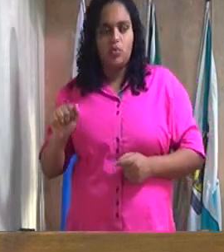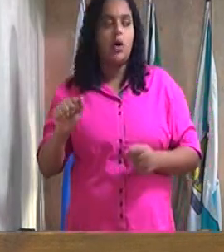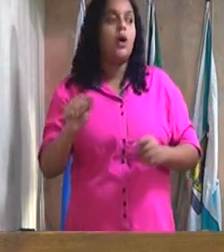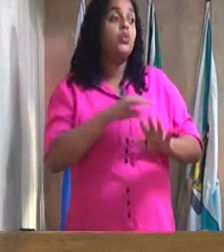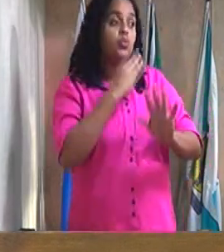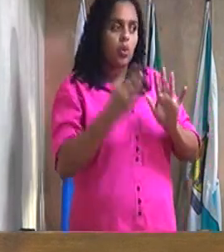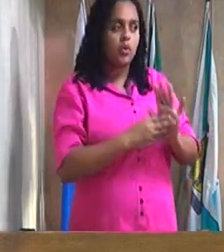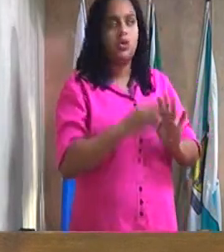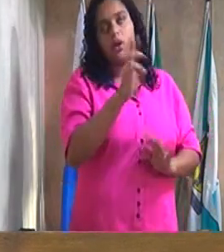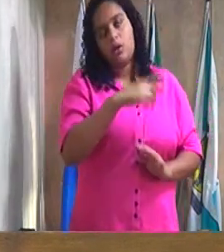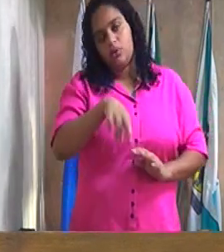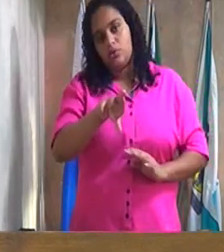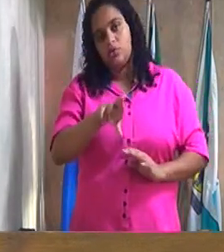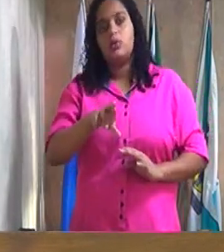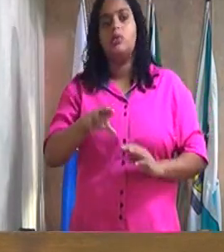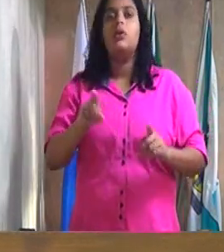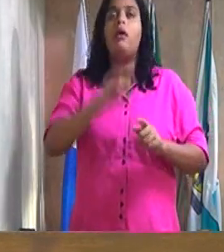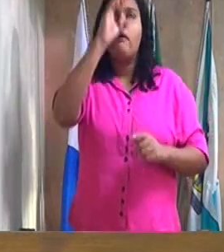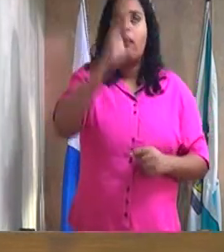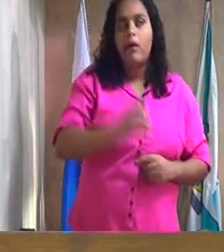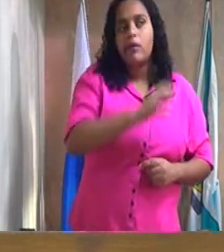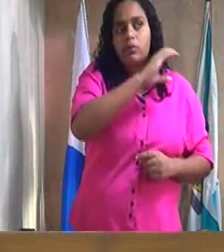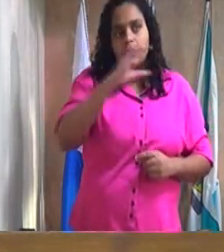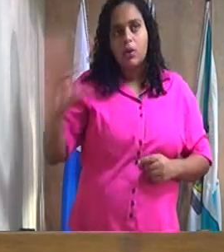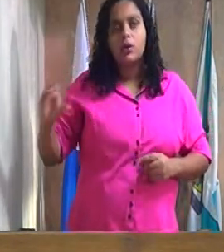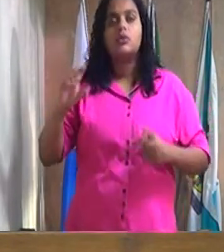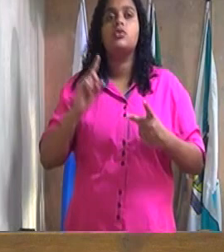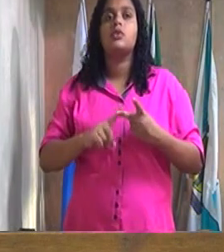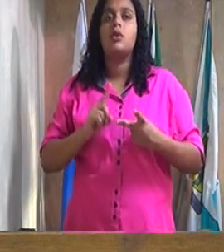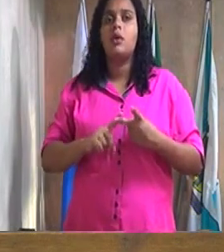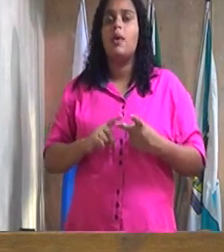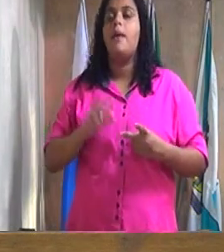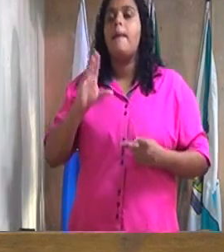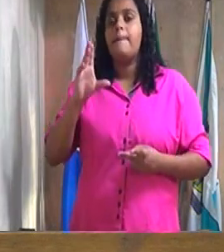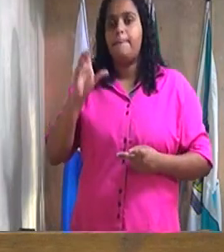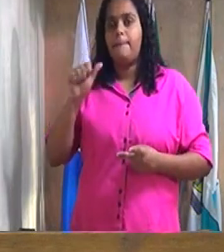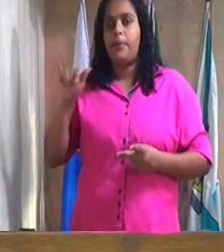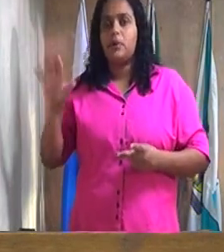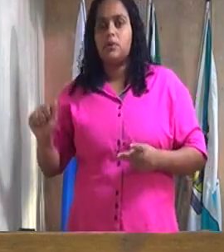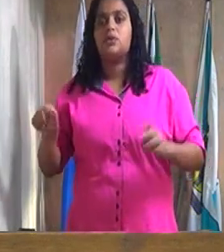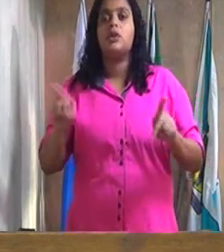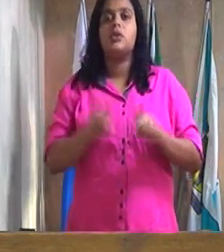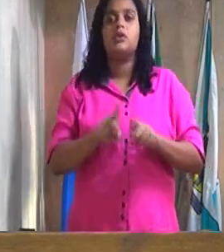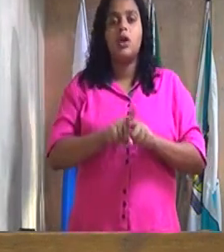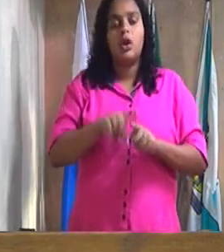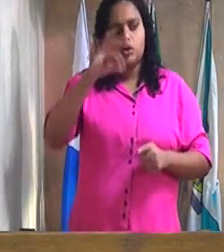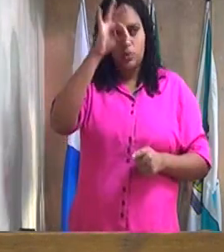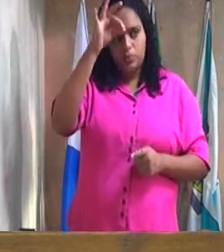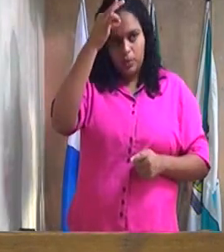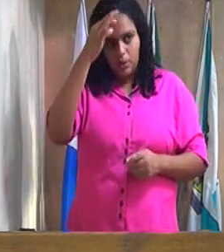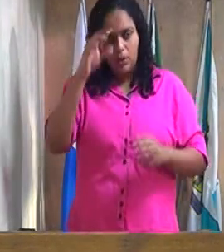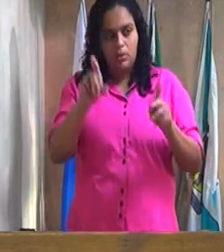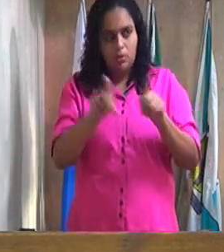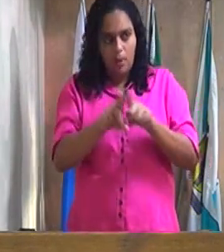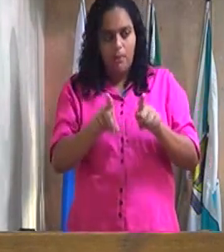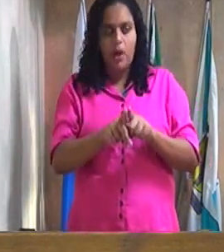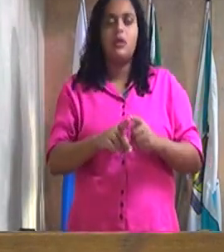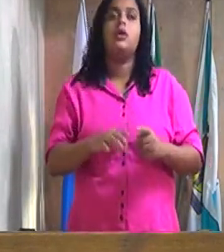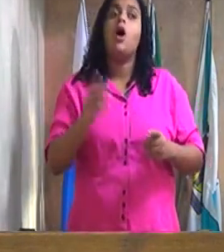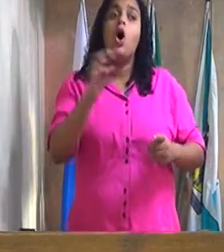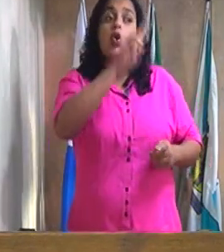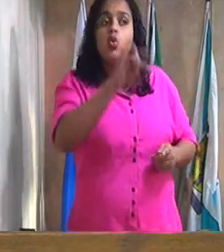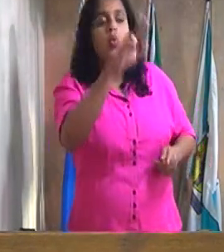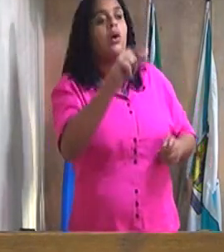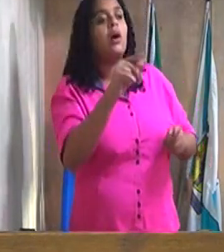religiões, católicos, protestantes, espíritas, e eles nunca largaram de ser meus amigos por